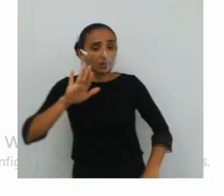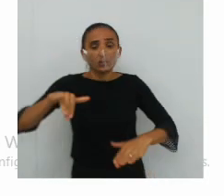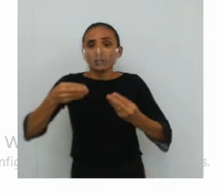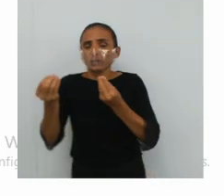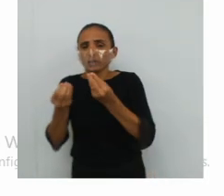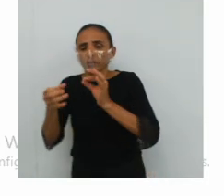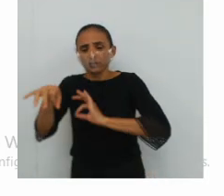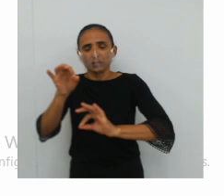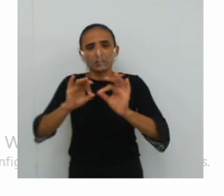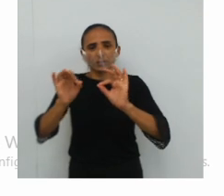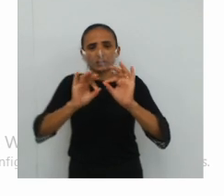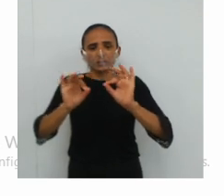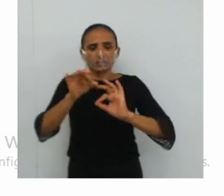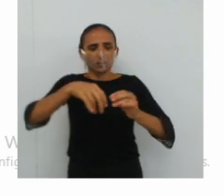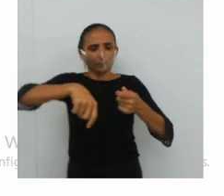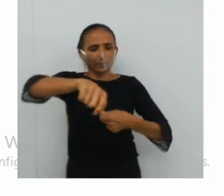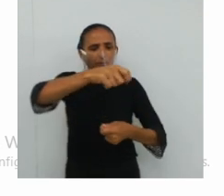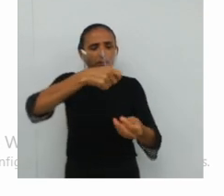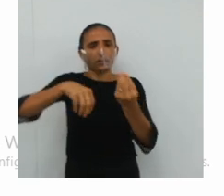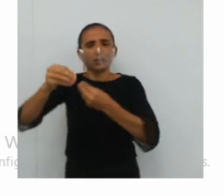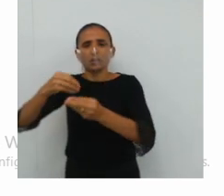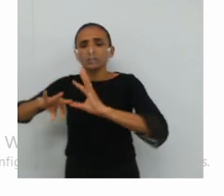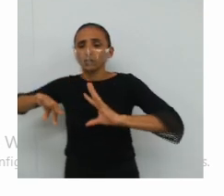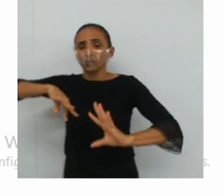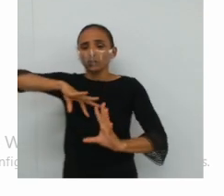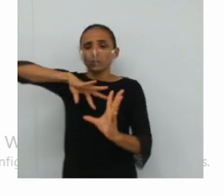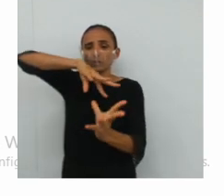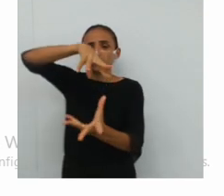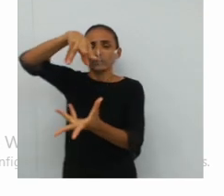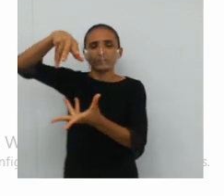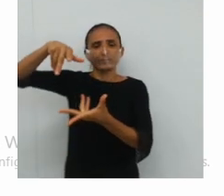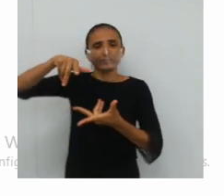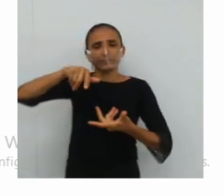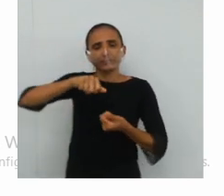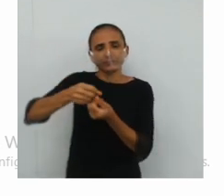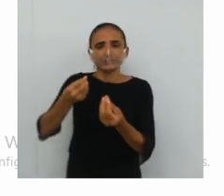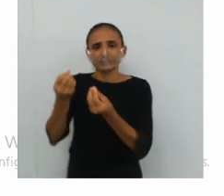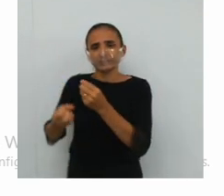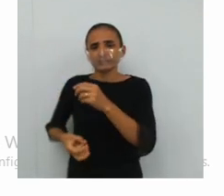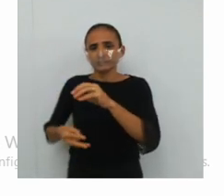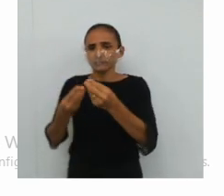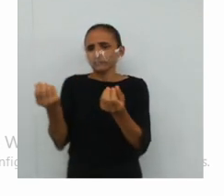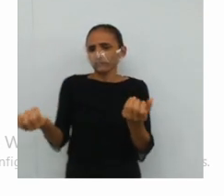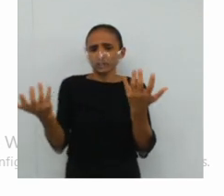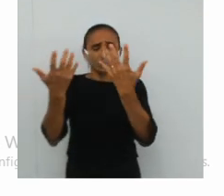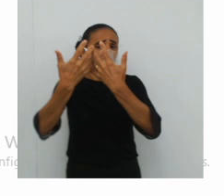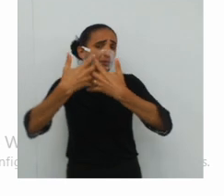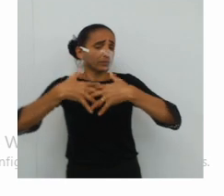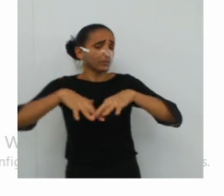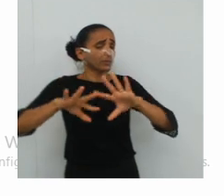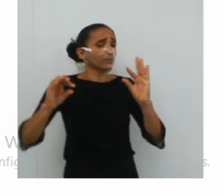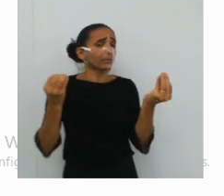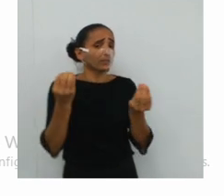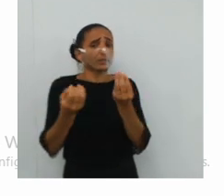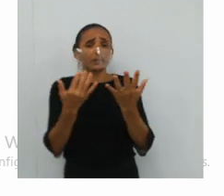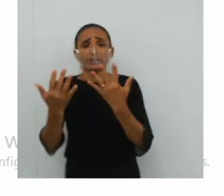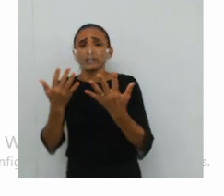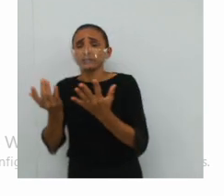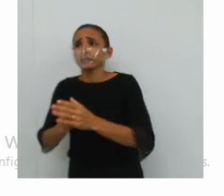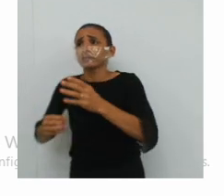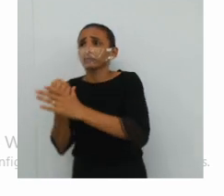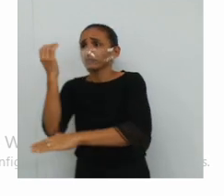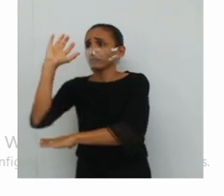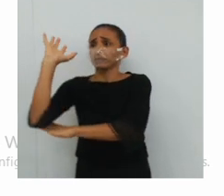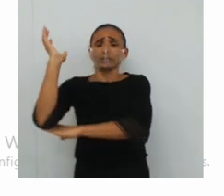dimensões do sistema agrícola no mundo? Tem um sistema, as dimensões naturais, que estão relacionadas à